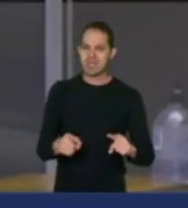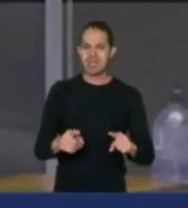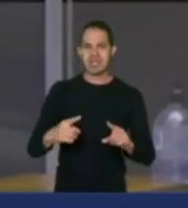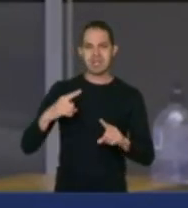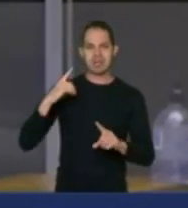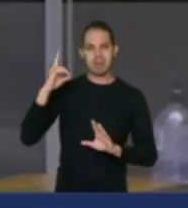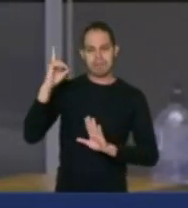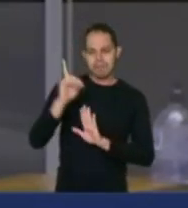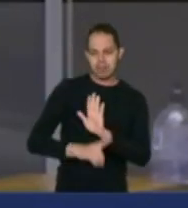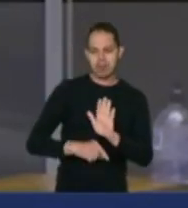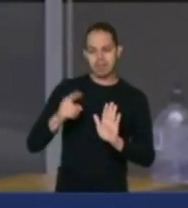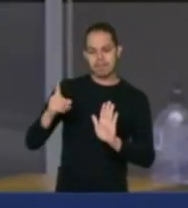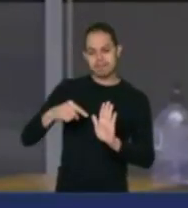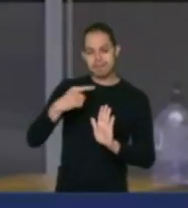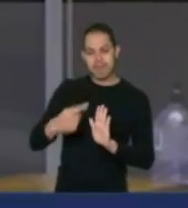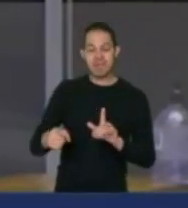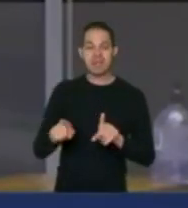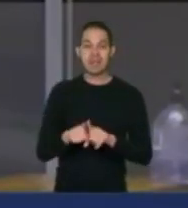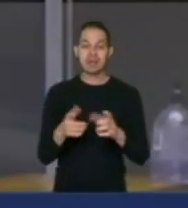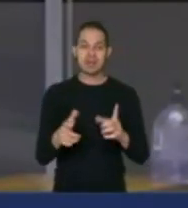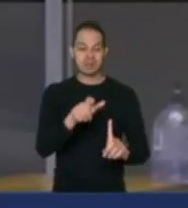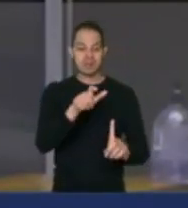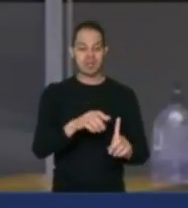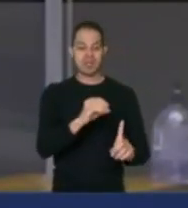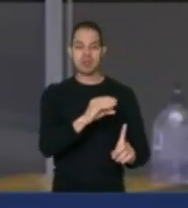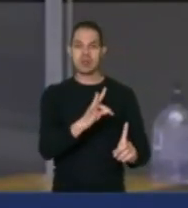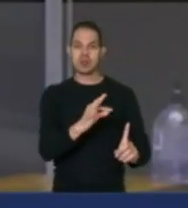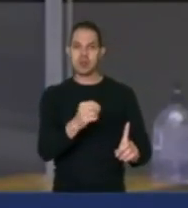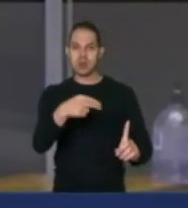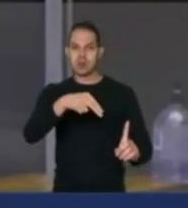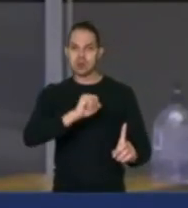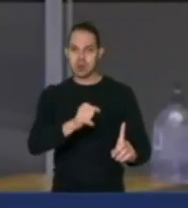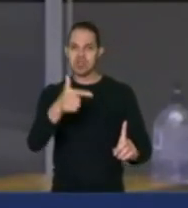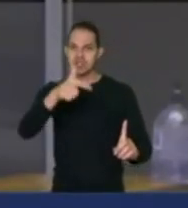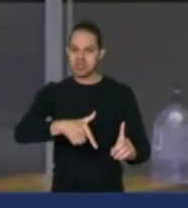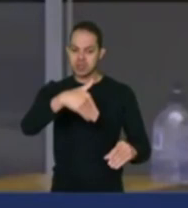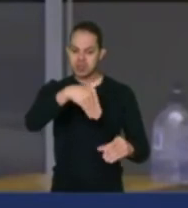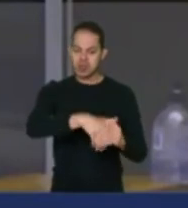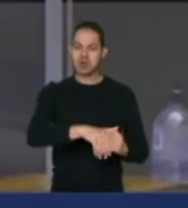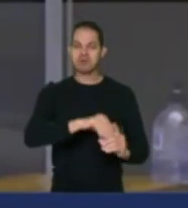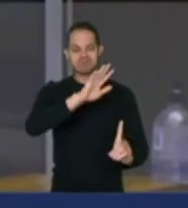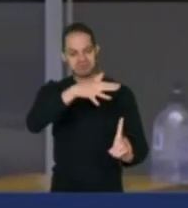E eu quero finalizar deixando minha homenagem ao deputado Ottoni, que está aqui reeleito,